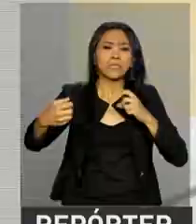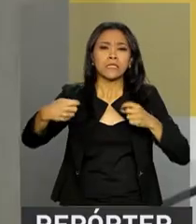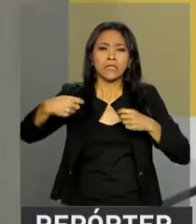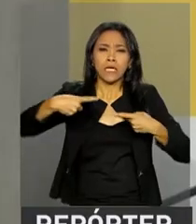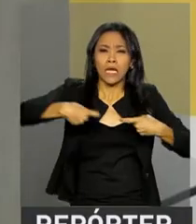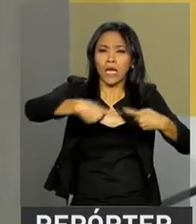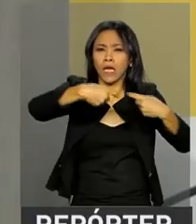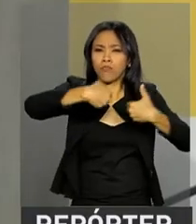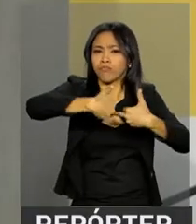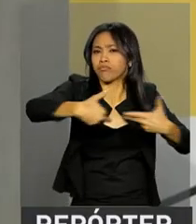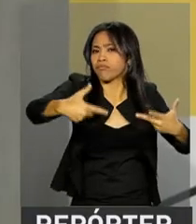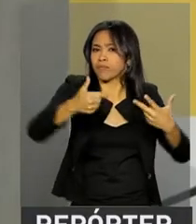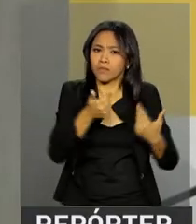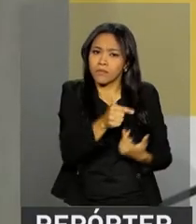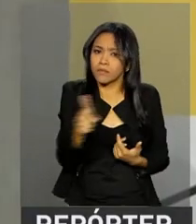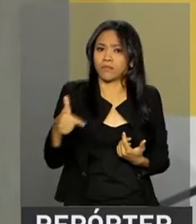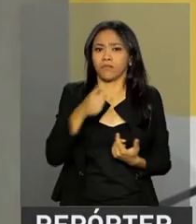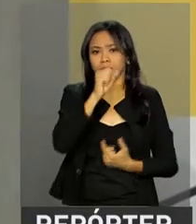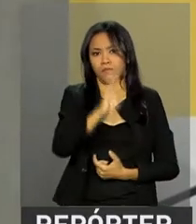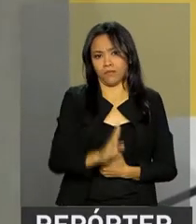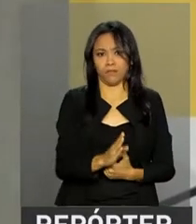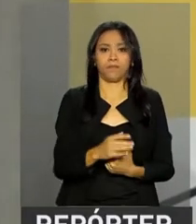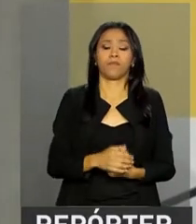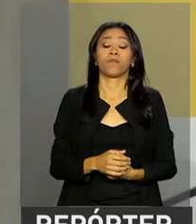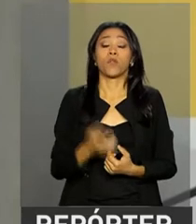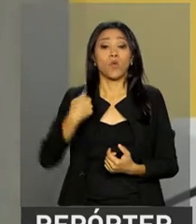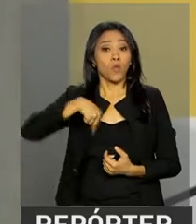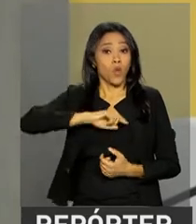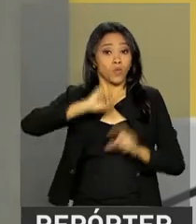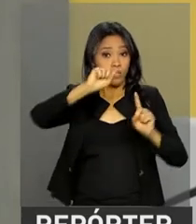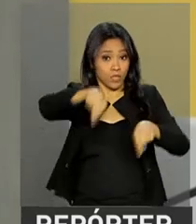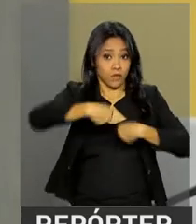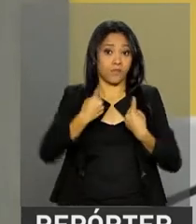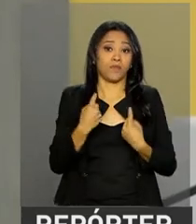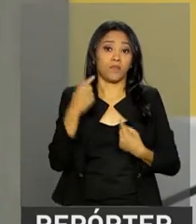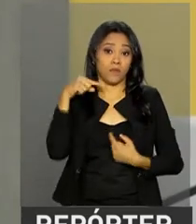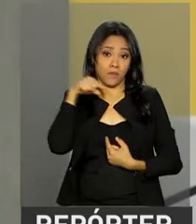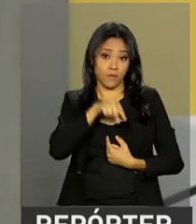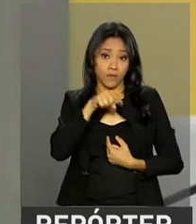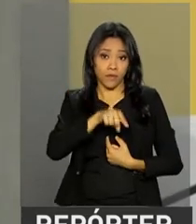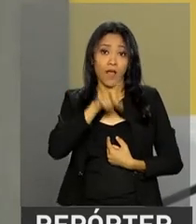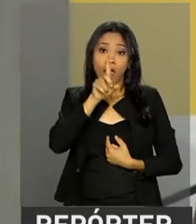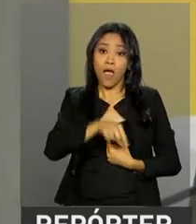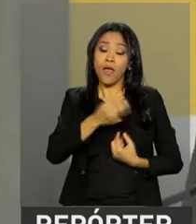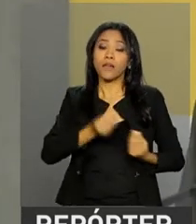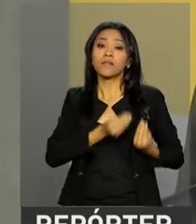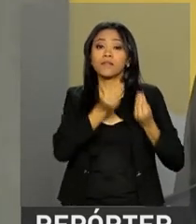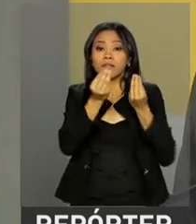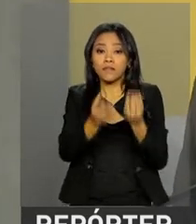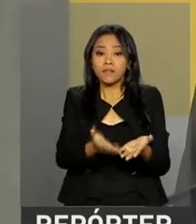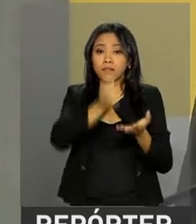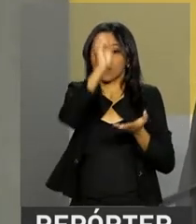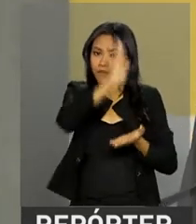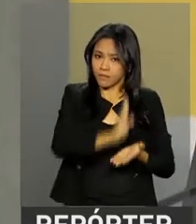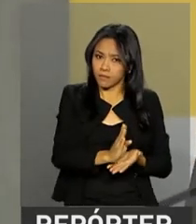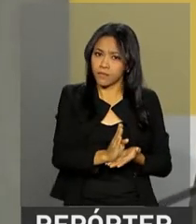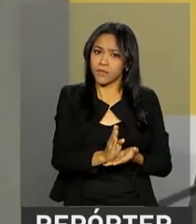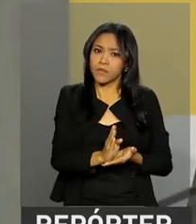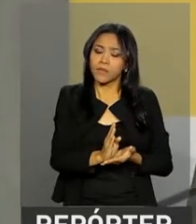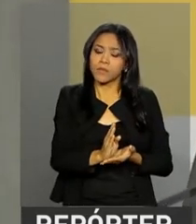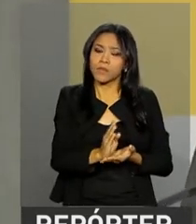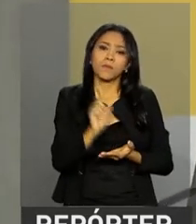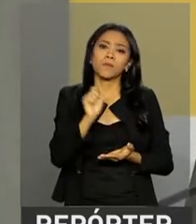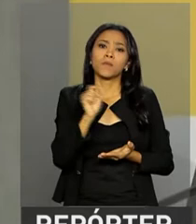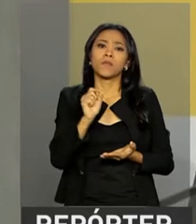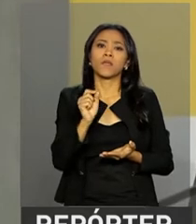geopolítica. Nosso desafio maior tem sido devolver ao Brasil o rumo